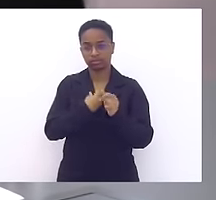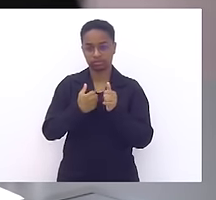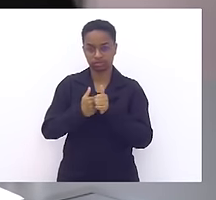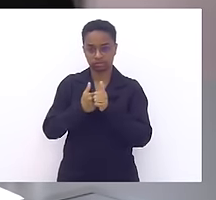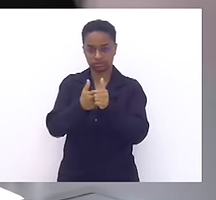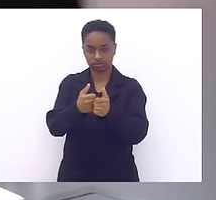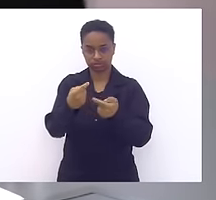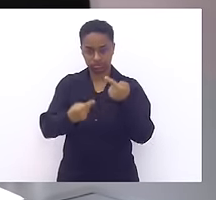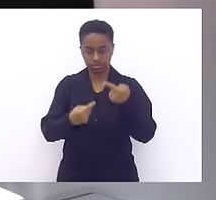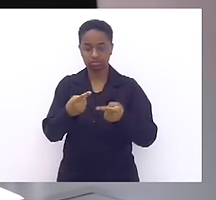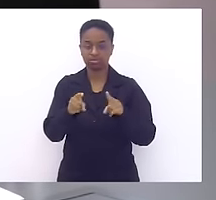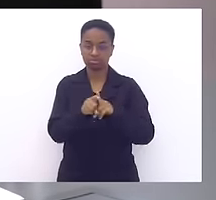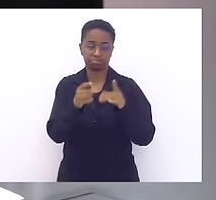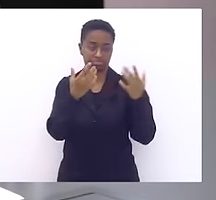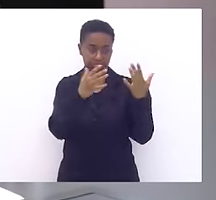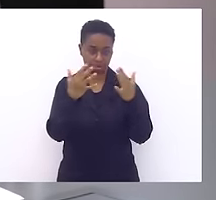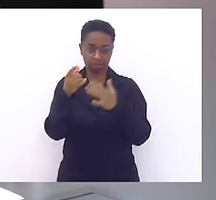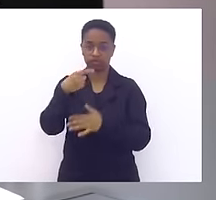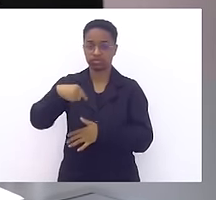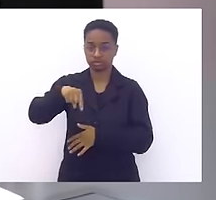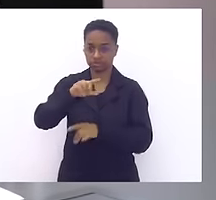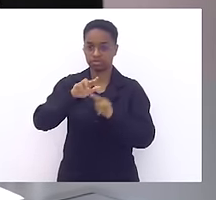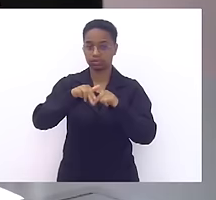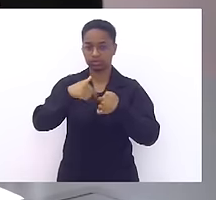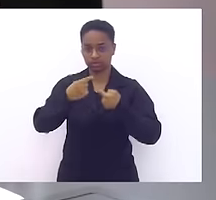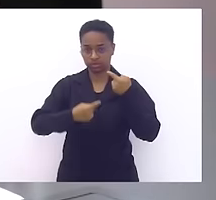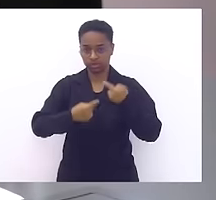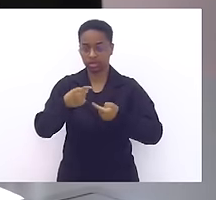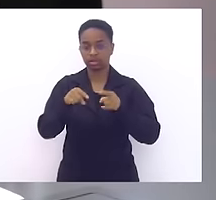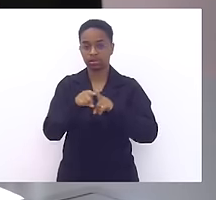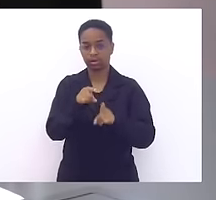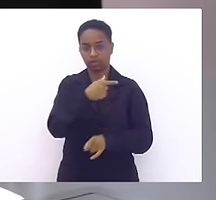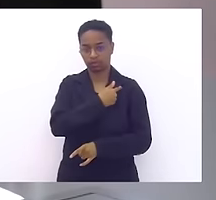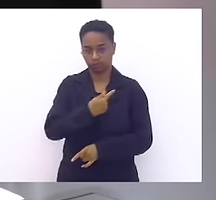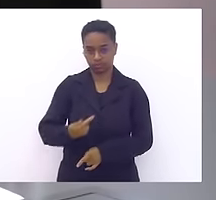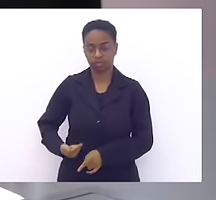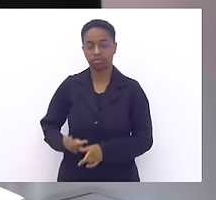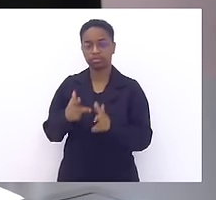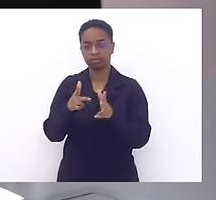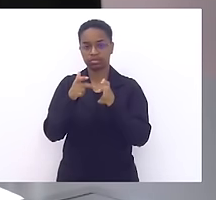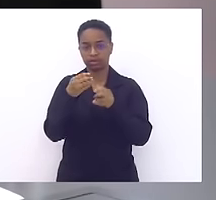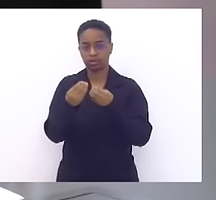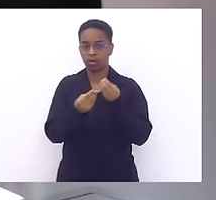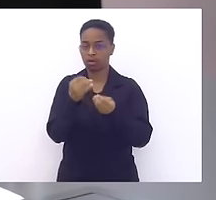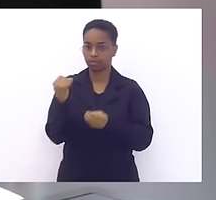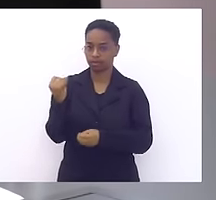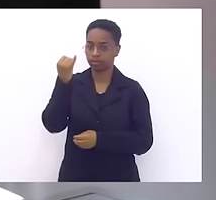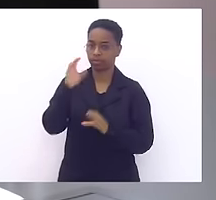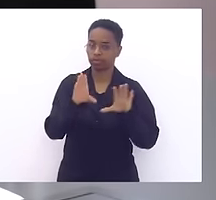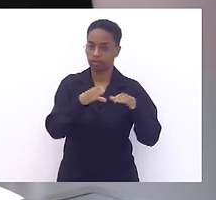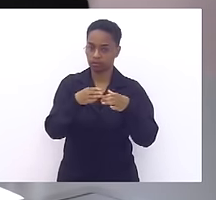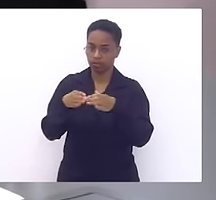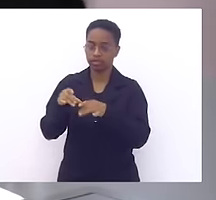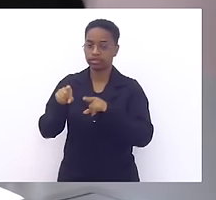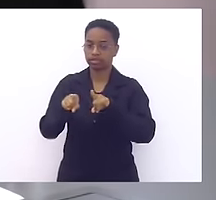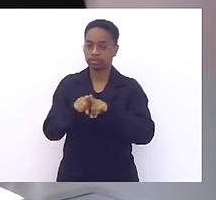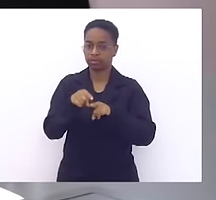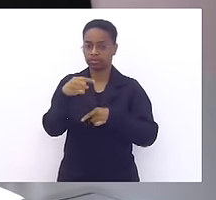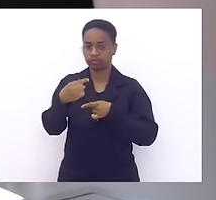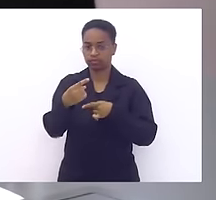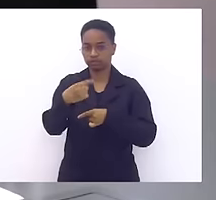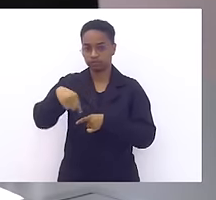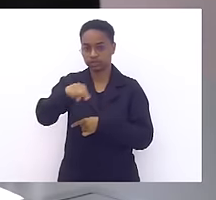parabenizo as discussões o próprio Governador já reconheceu a importância da comissão dos trabalhos que vem sendo